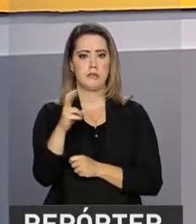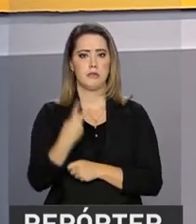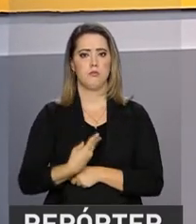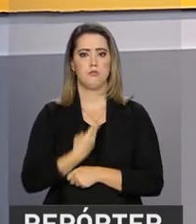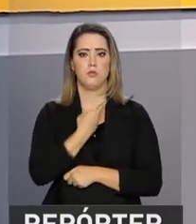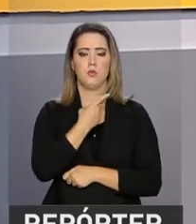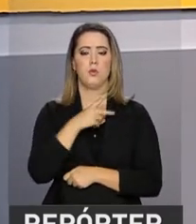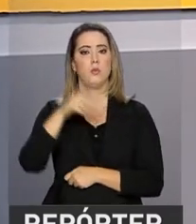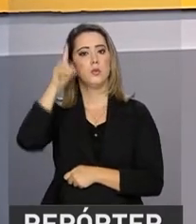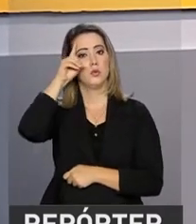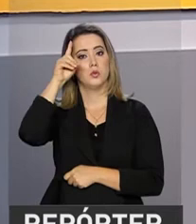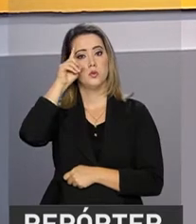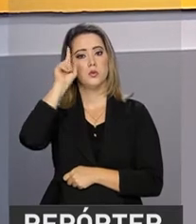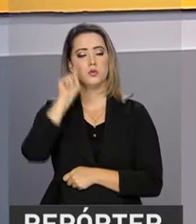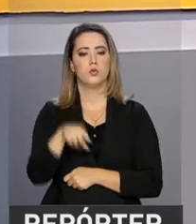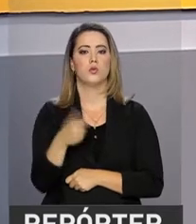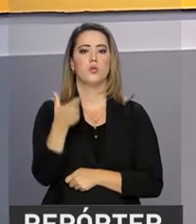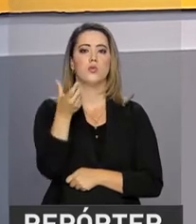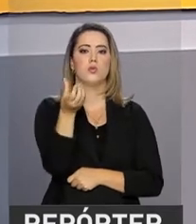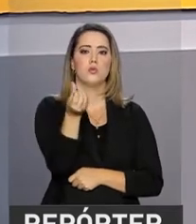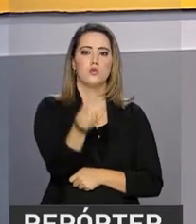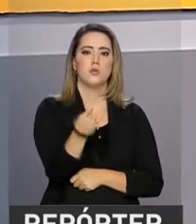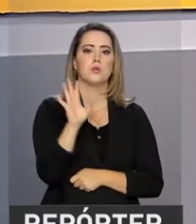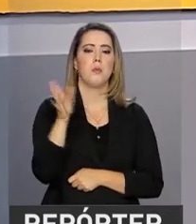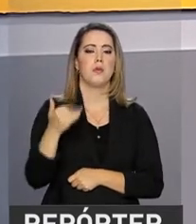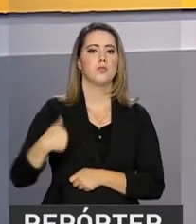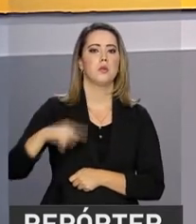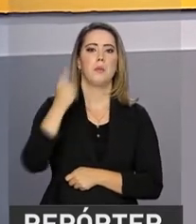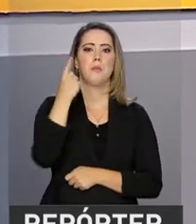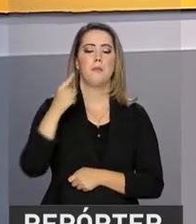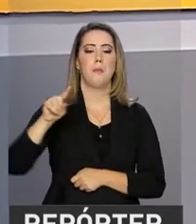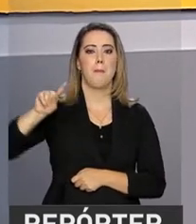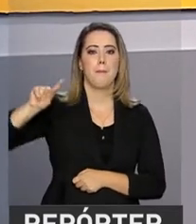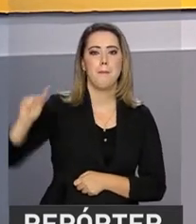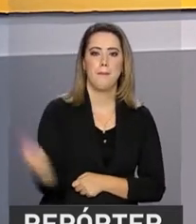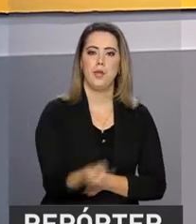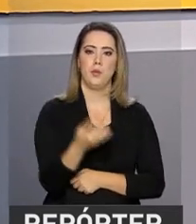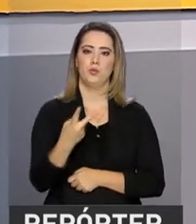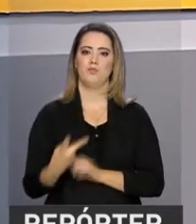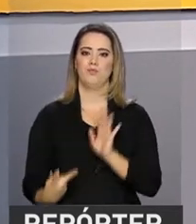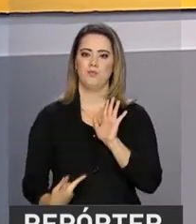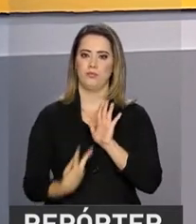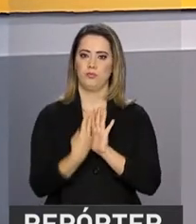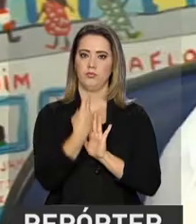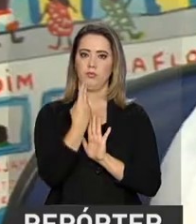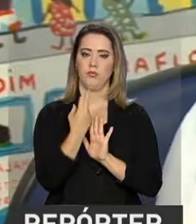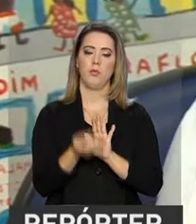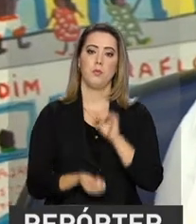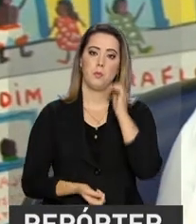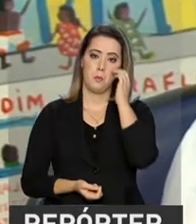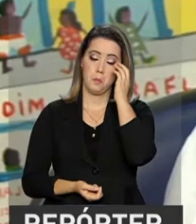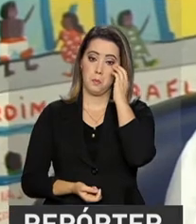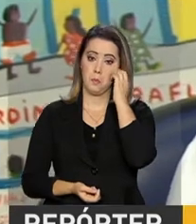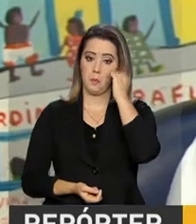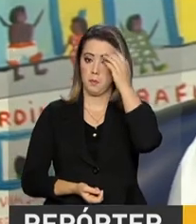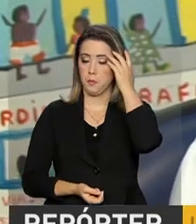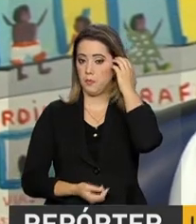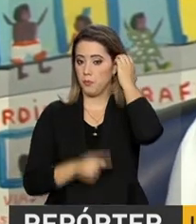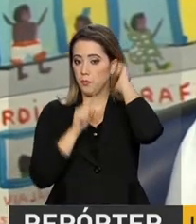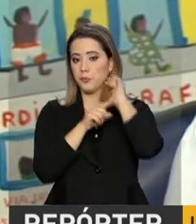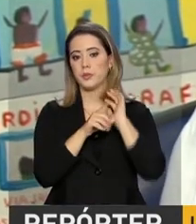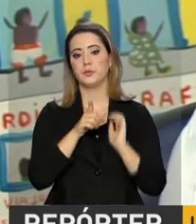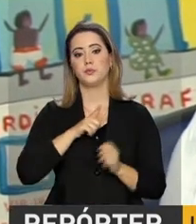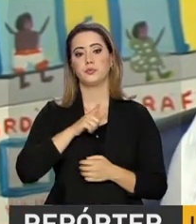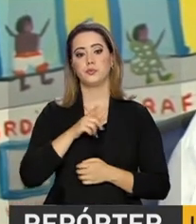desse por dia e só em 2016 já foram mais de mil cirurgias victor hugo